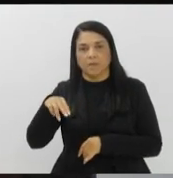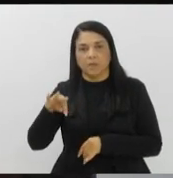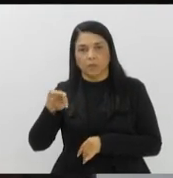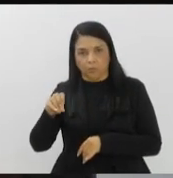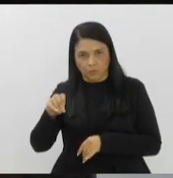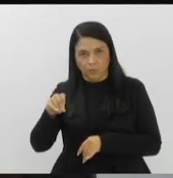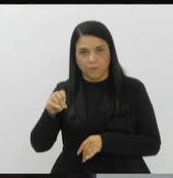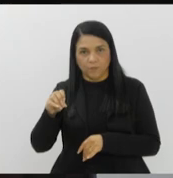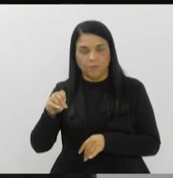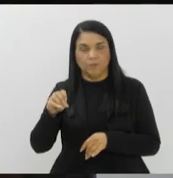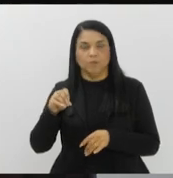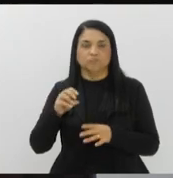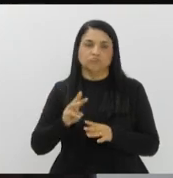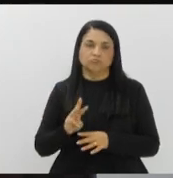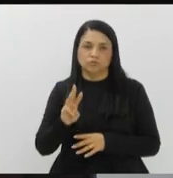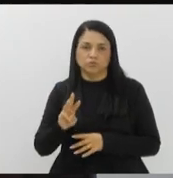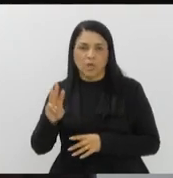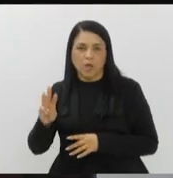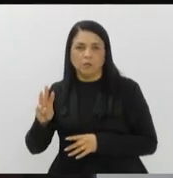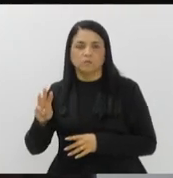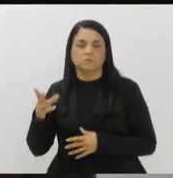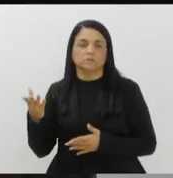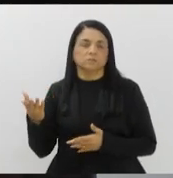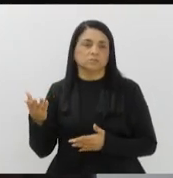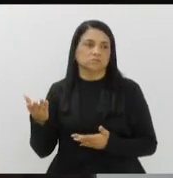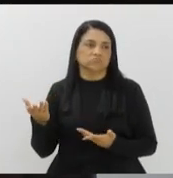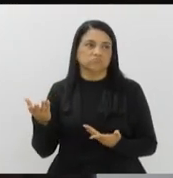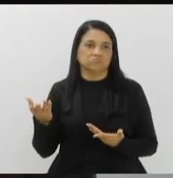enfim, no site do PEDES,